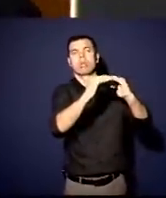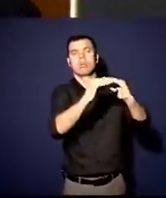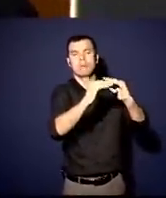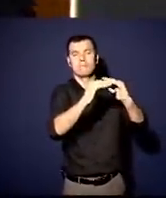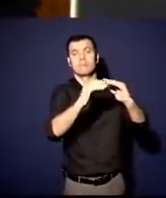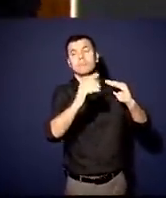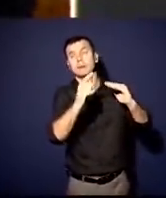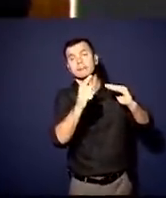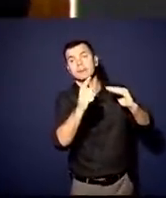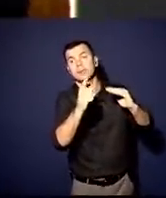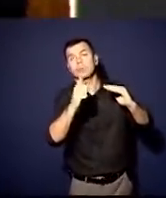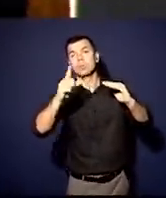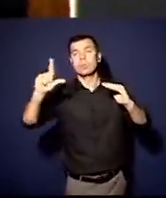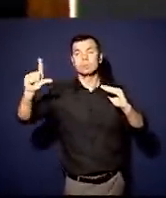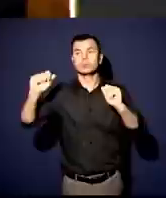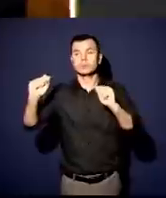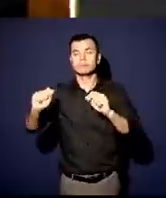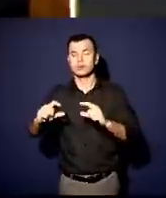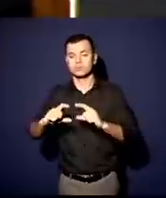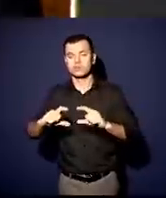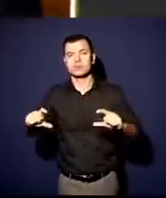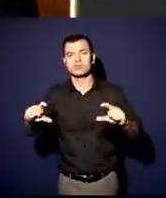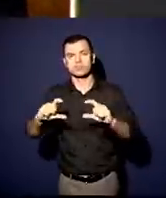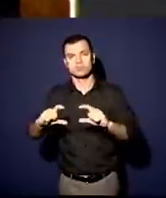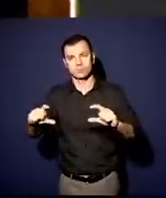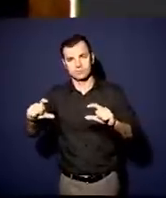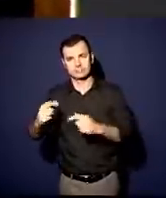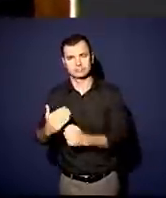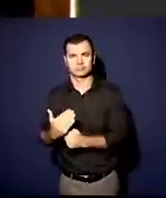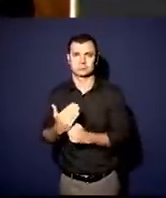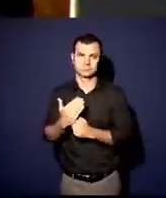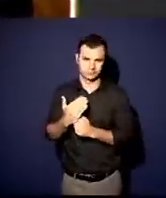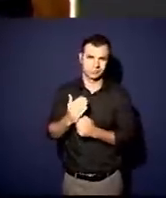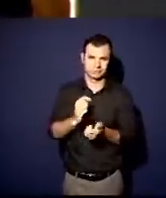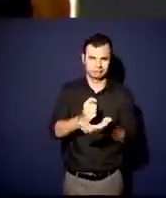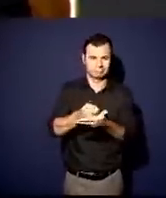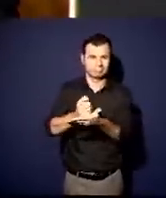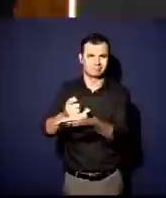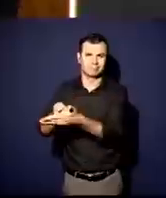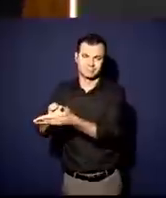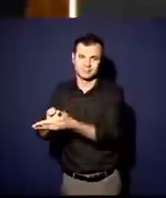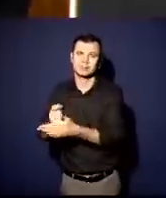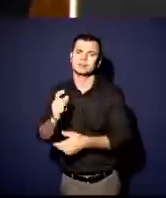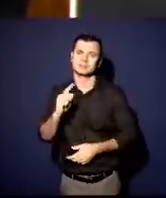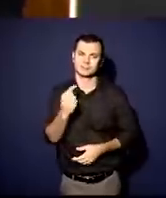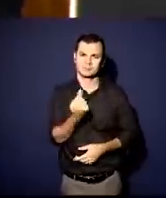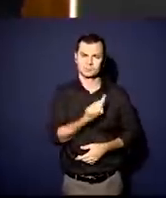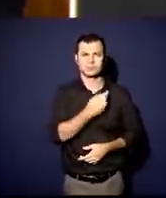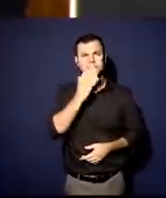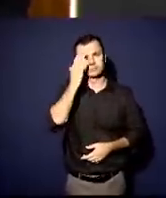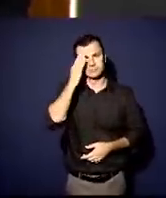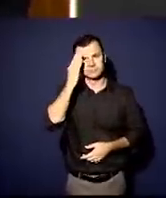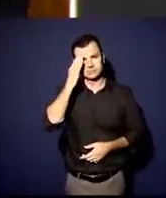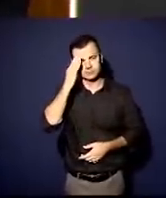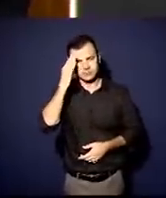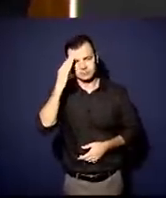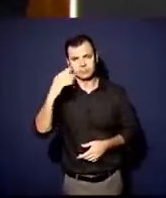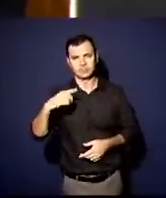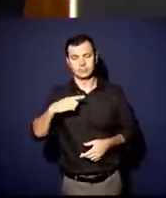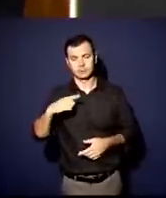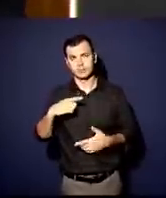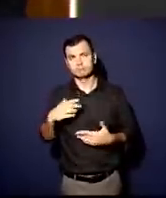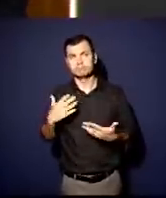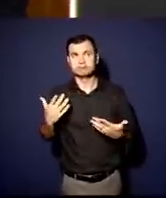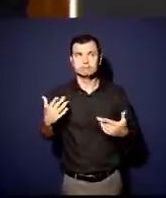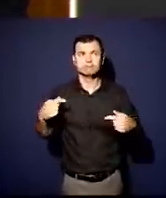call implícito de commodities. Então, é uma posição que a gente tem no fundo, por isso que eu estou dizendo, fizemos até depois do payroll. Então, eu diria